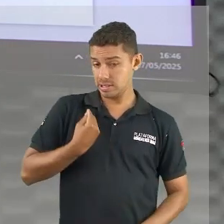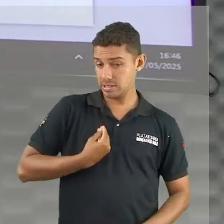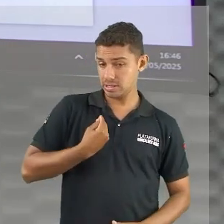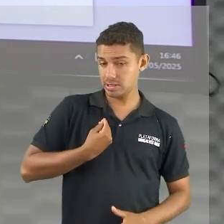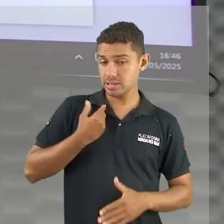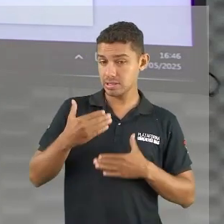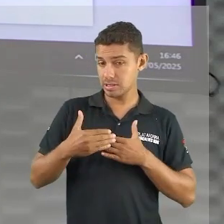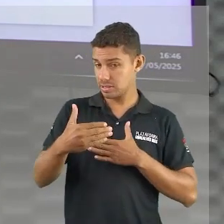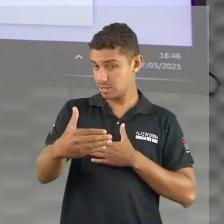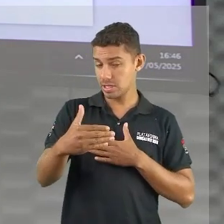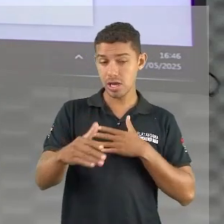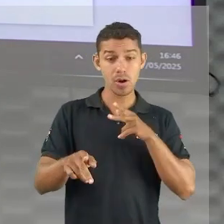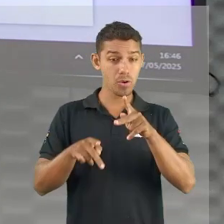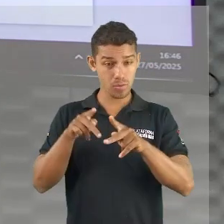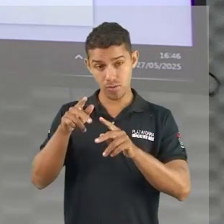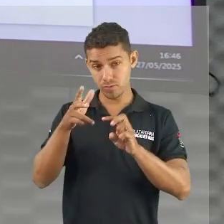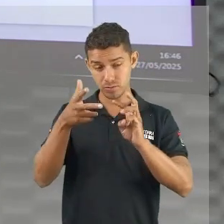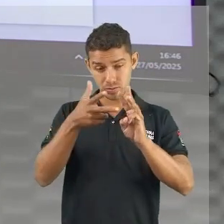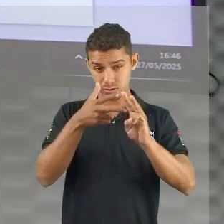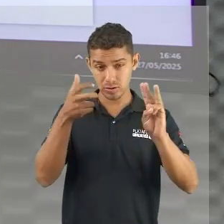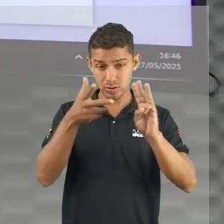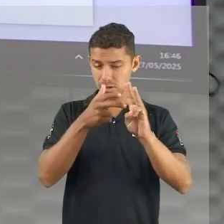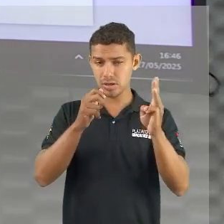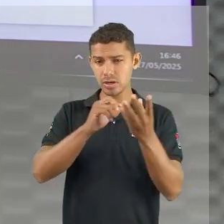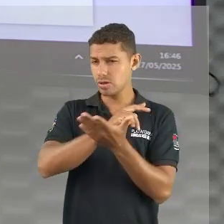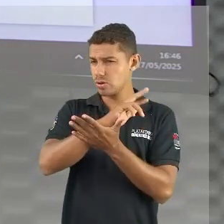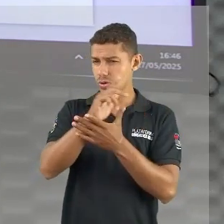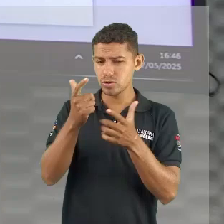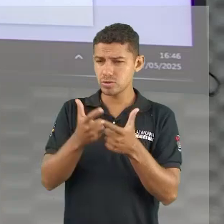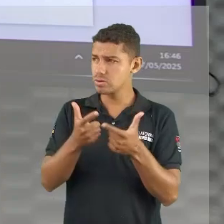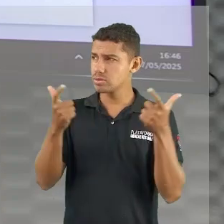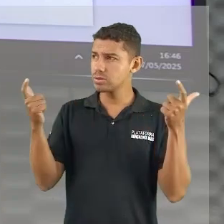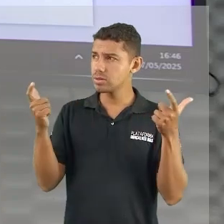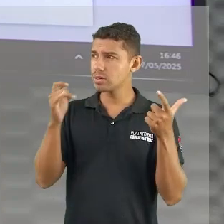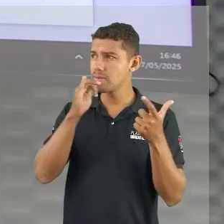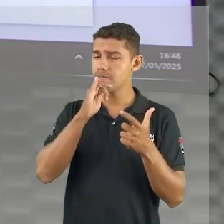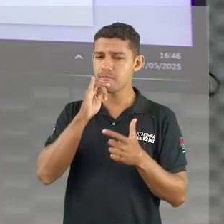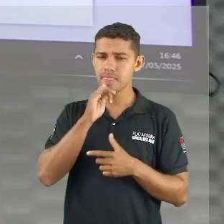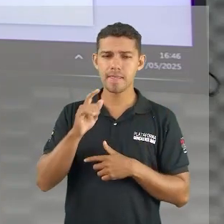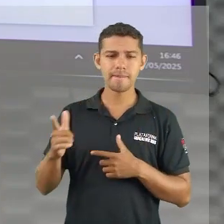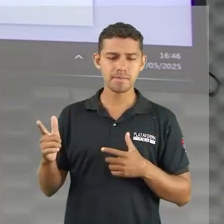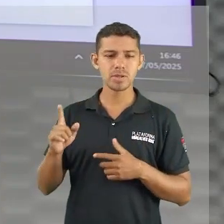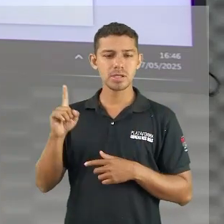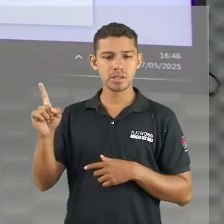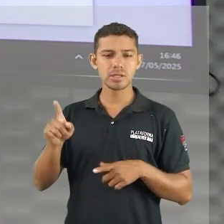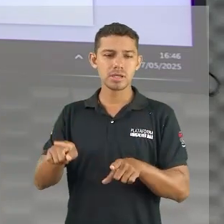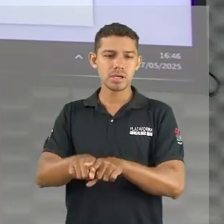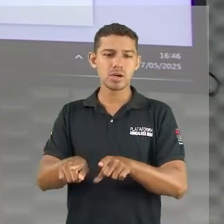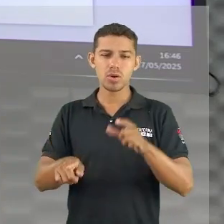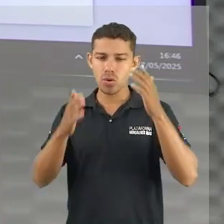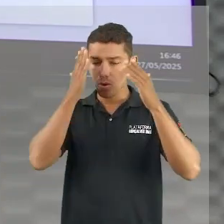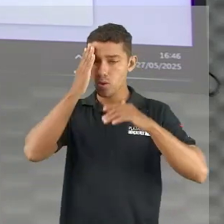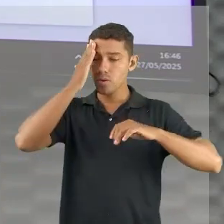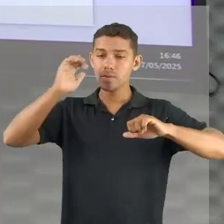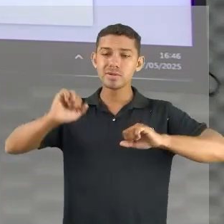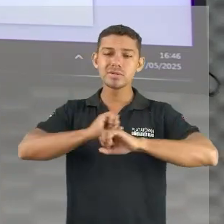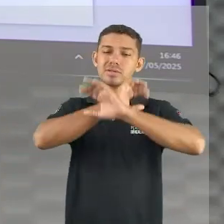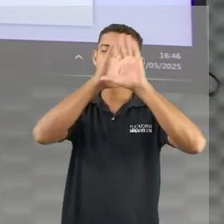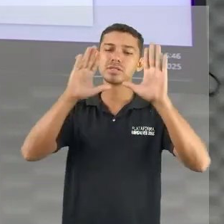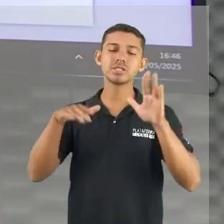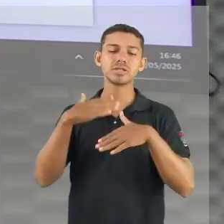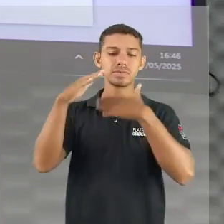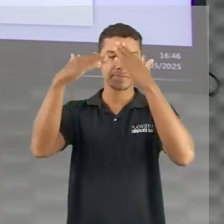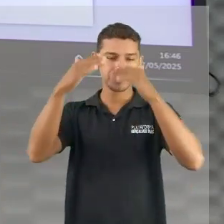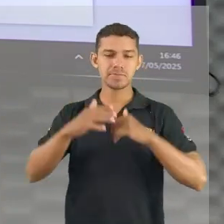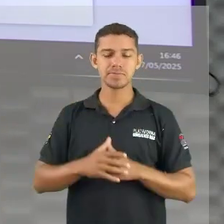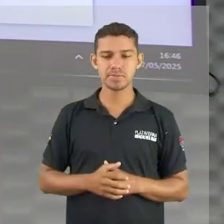a partir dos povos indígenas, né, muito antes dos cientistas dos cientistas